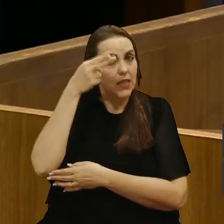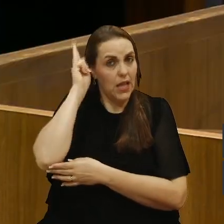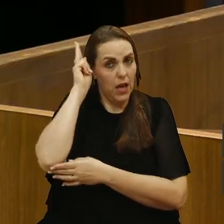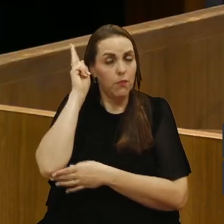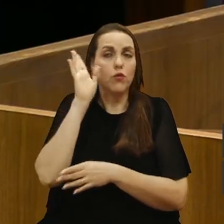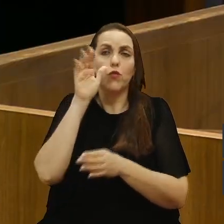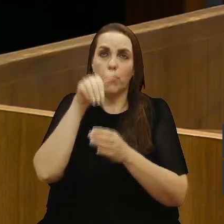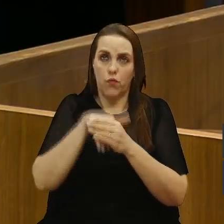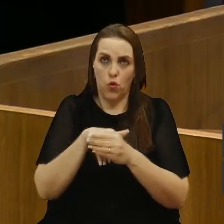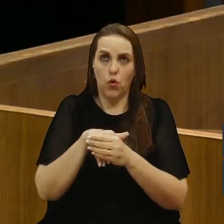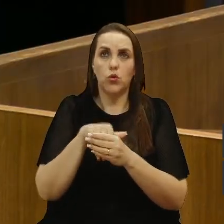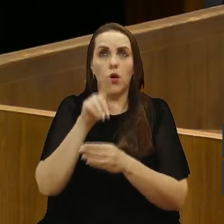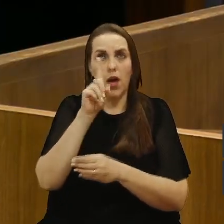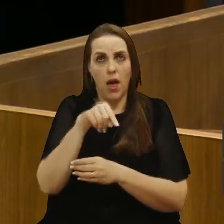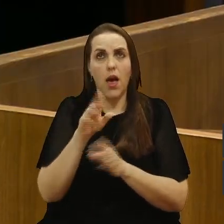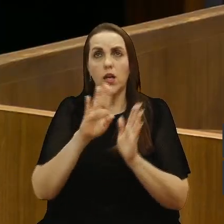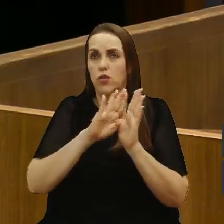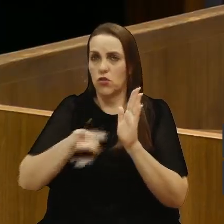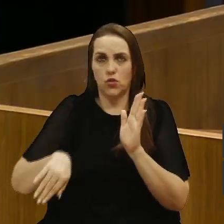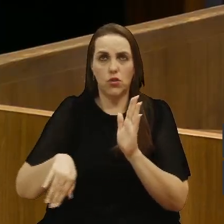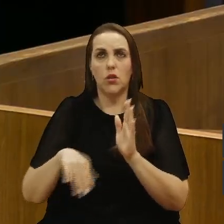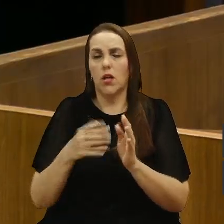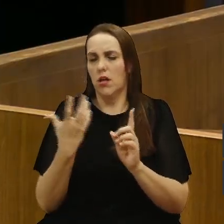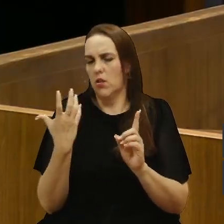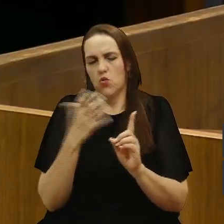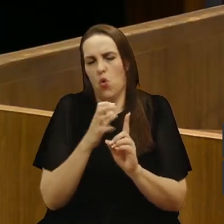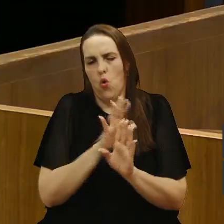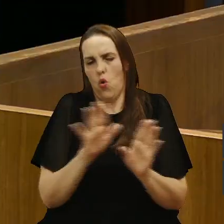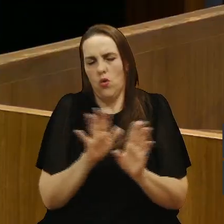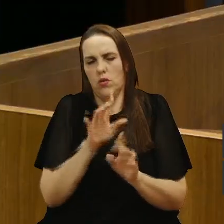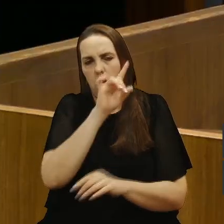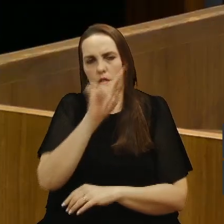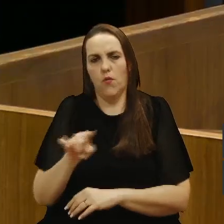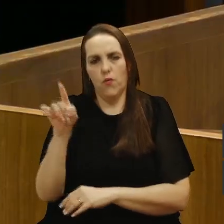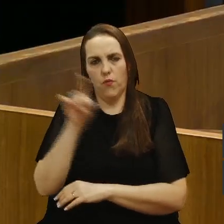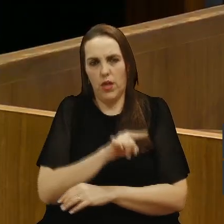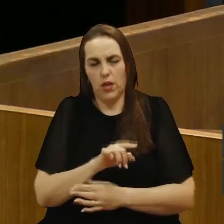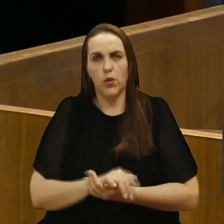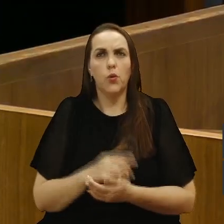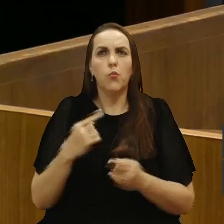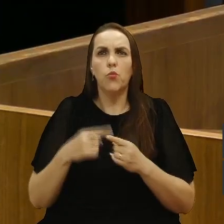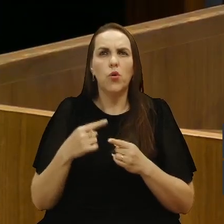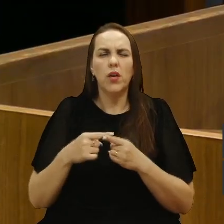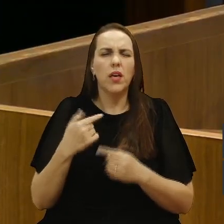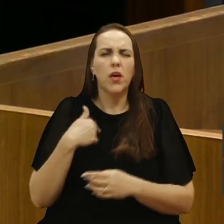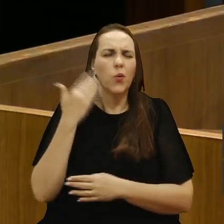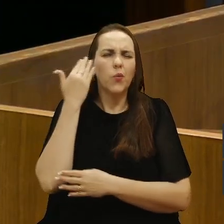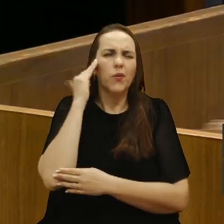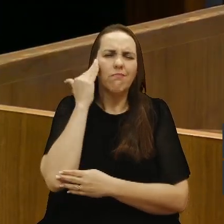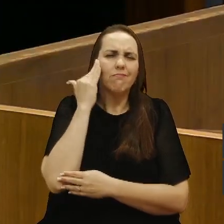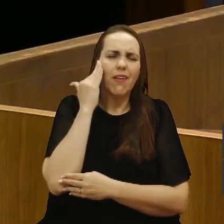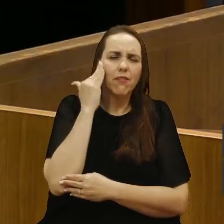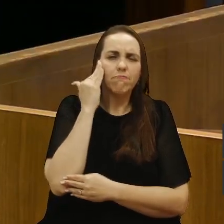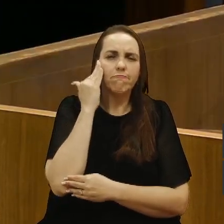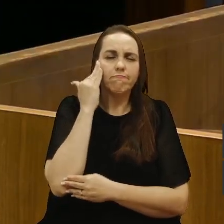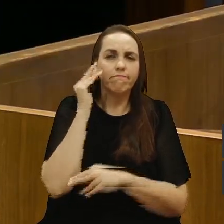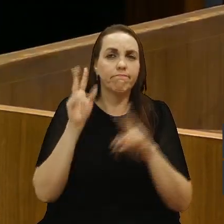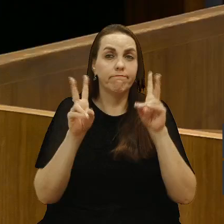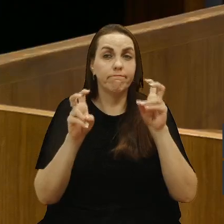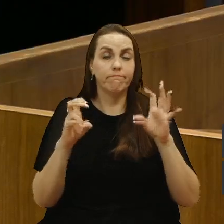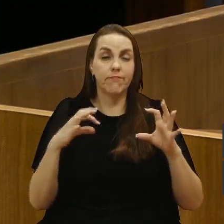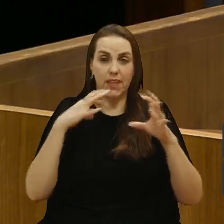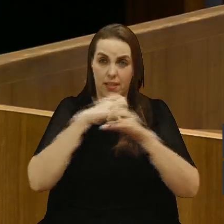voto hoje vai ser pela derrubada, vai ser contra desse veto, porque eu entendo que a causa